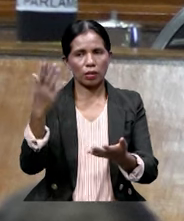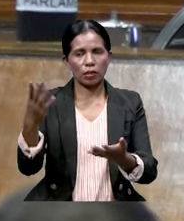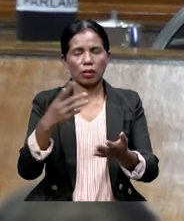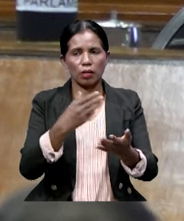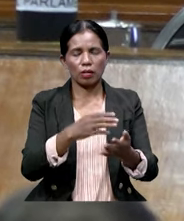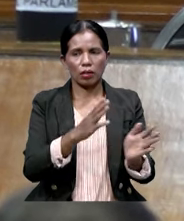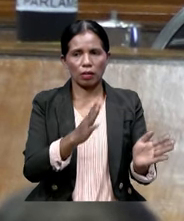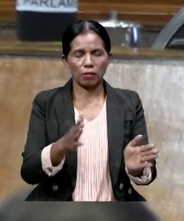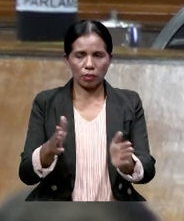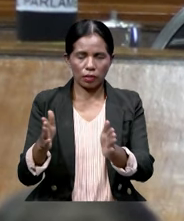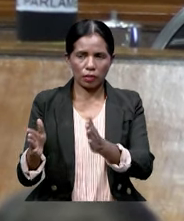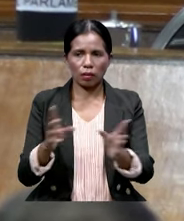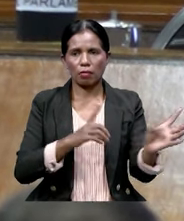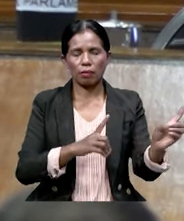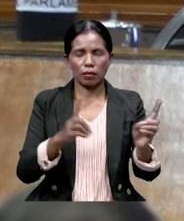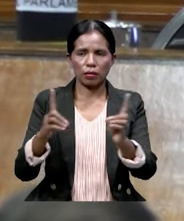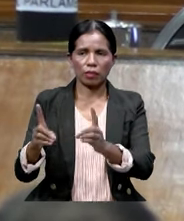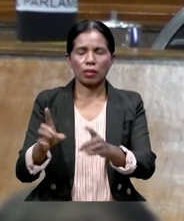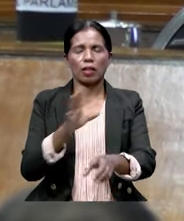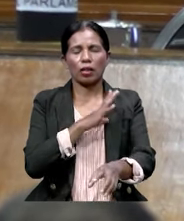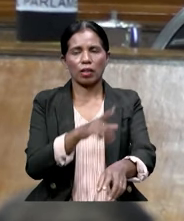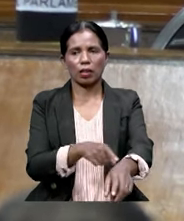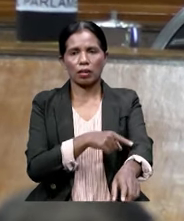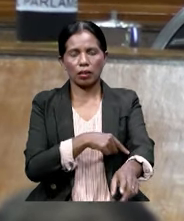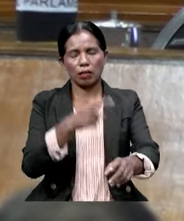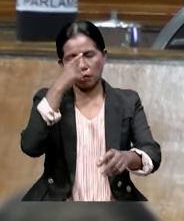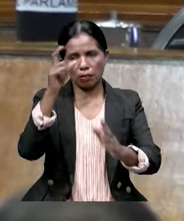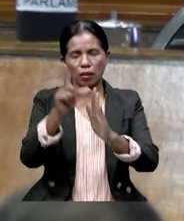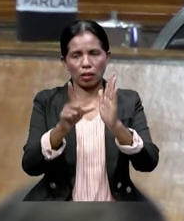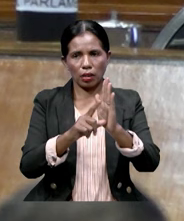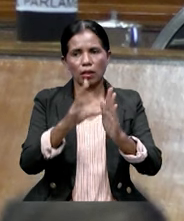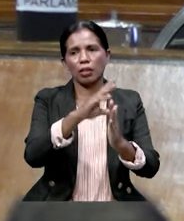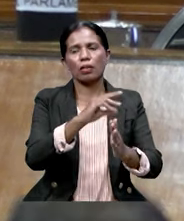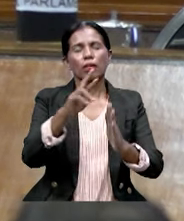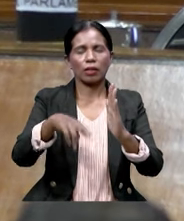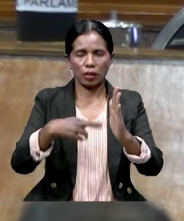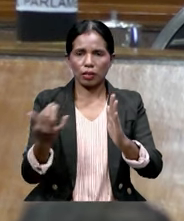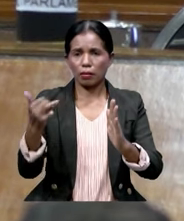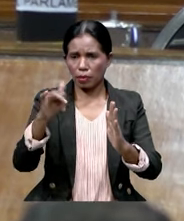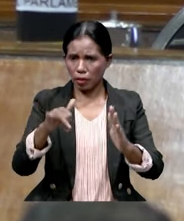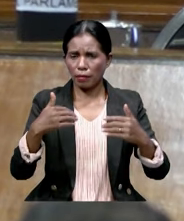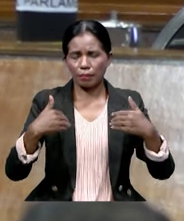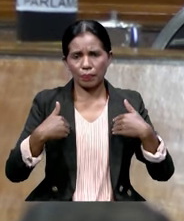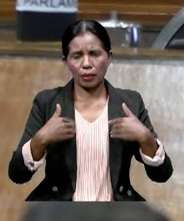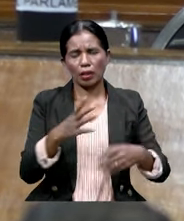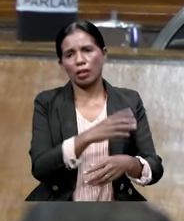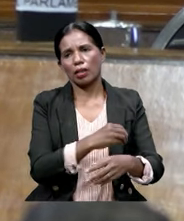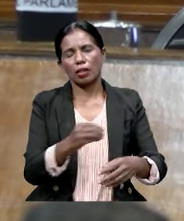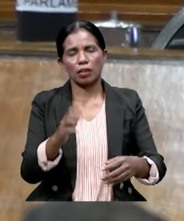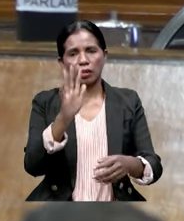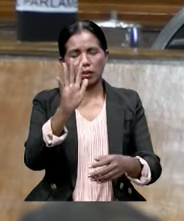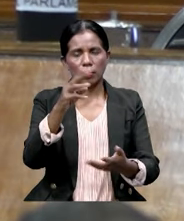prosesu implementasaun demora itu antama ke stang lei regra sira nebe iha sira nebe ke na mais de 5